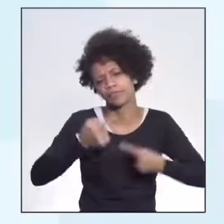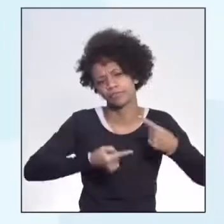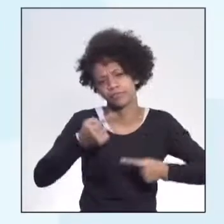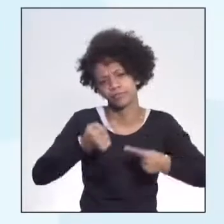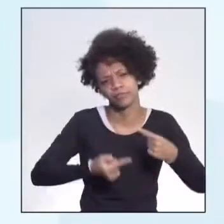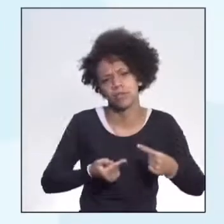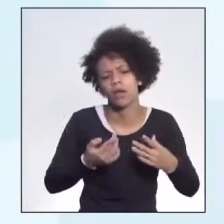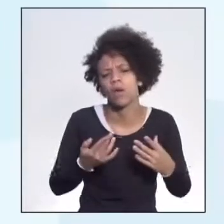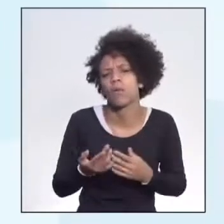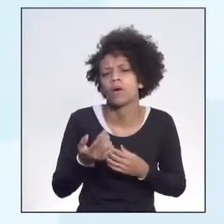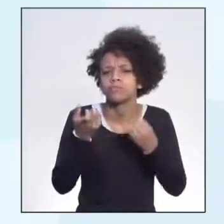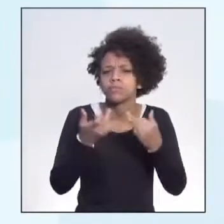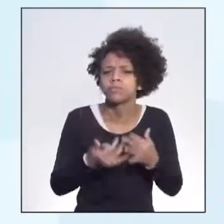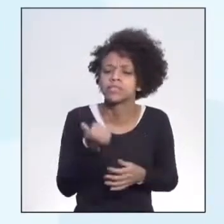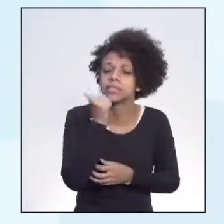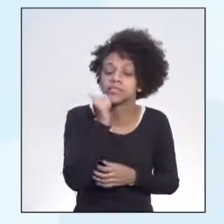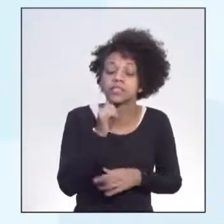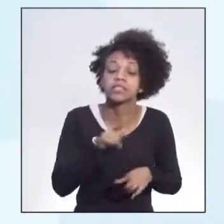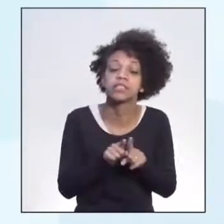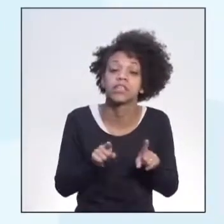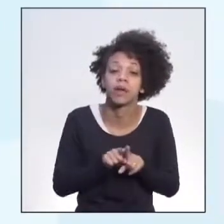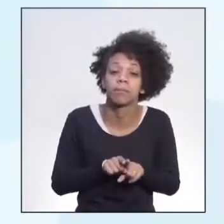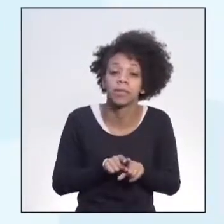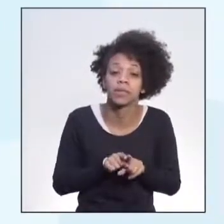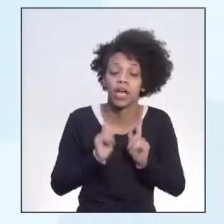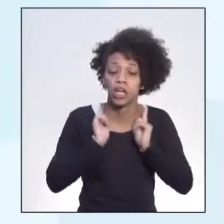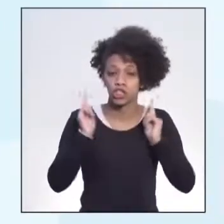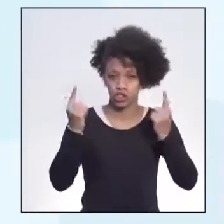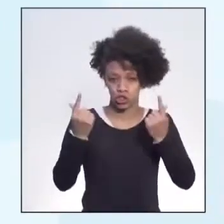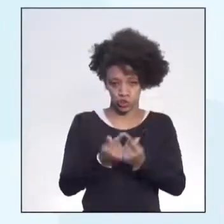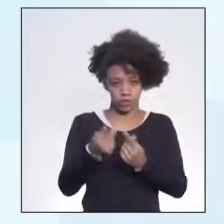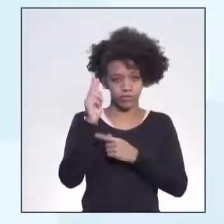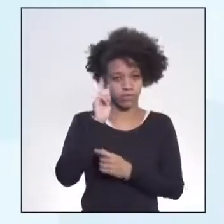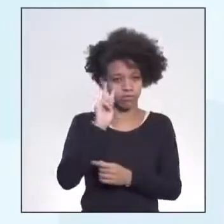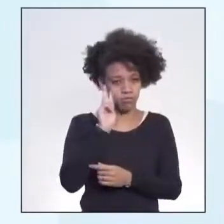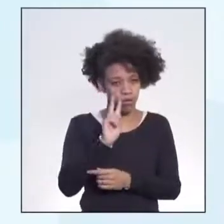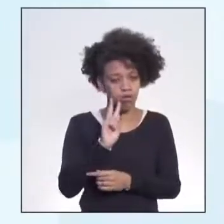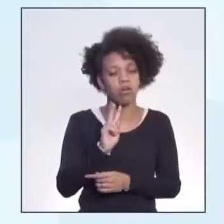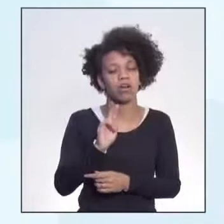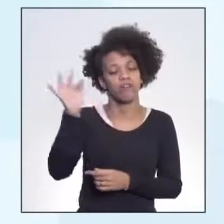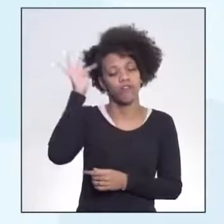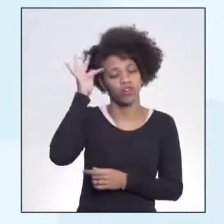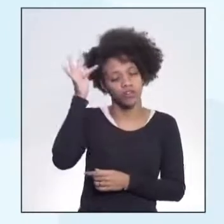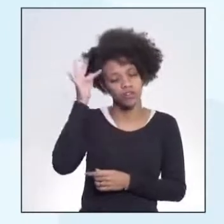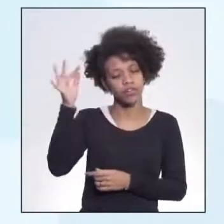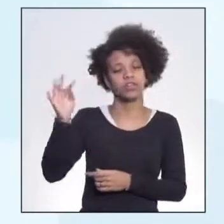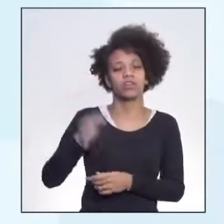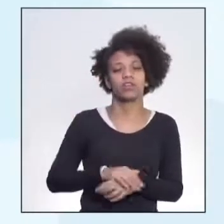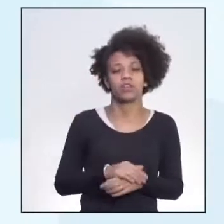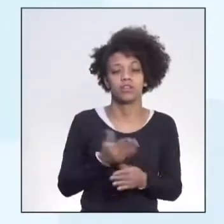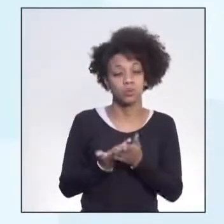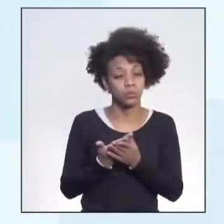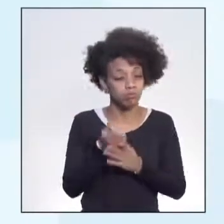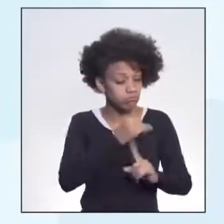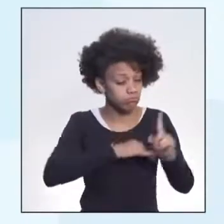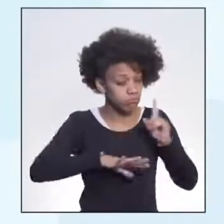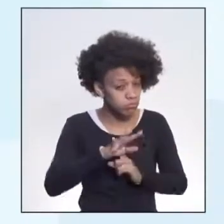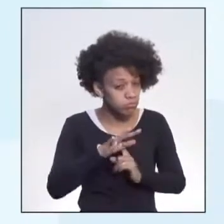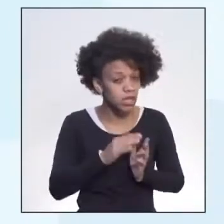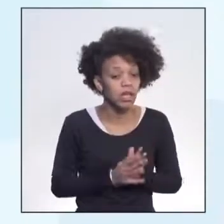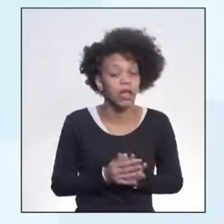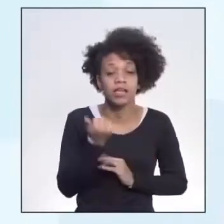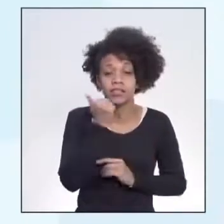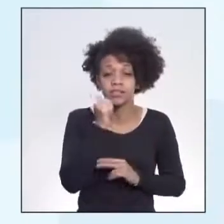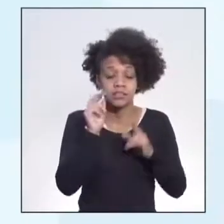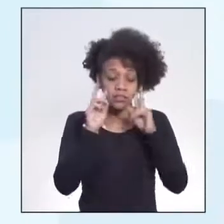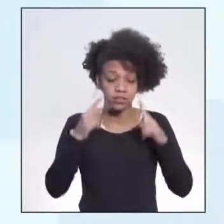né, quando nós falamos em ciências, inclusive a geografia, a história, a filosofia, a sociologia, é um ramo das ciências humanas, então